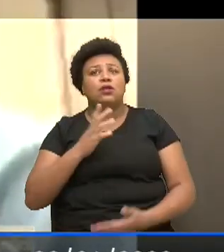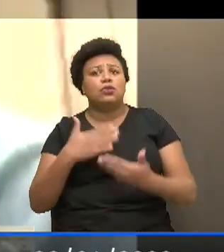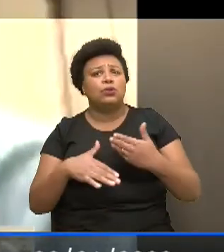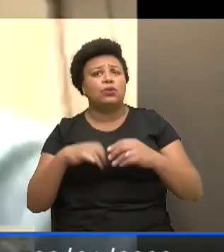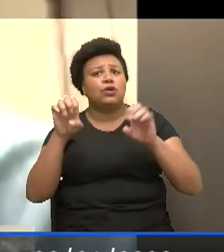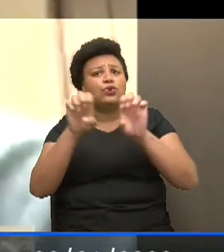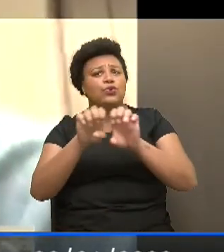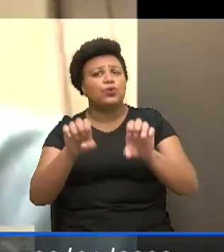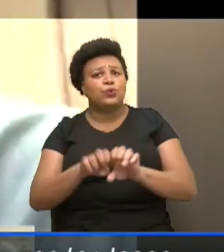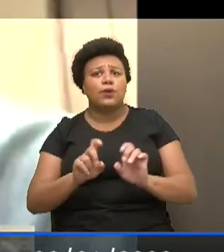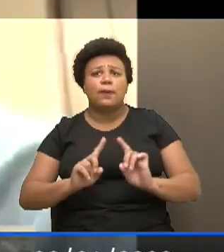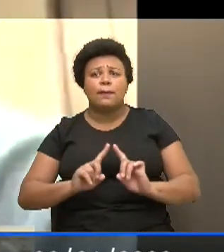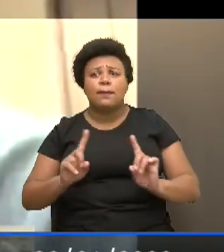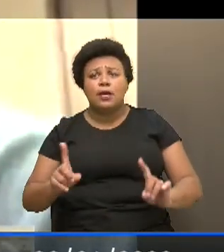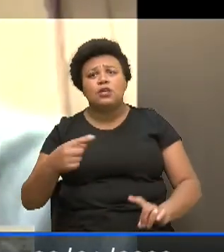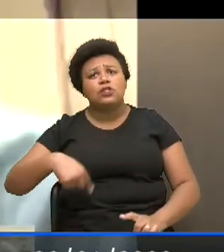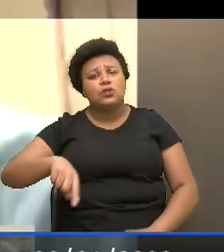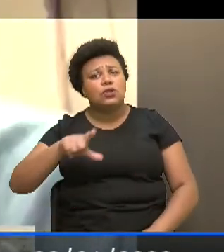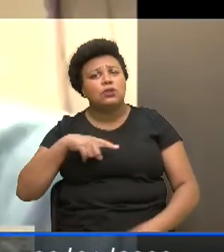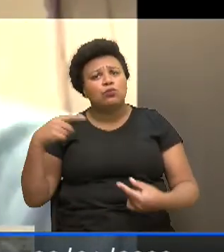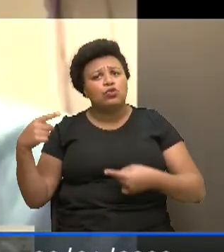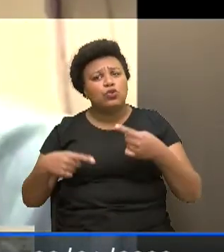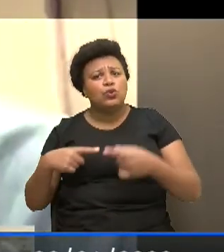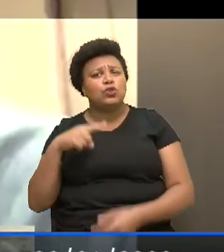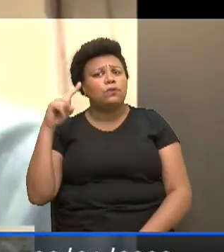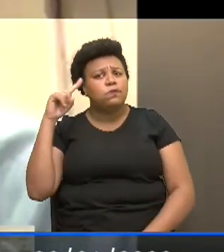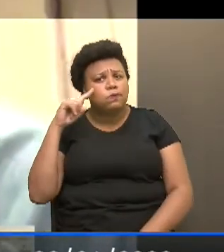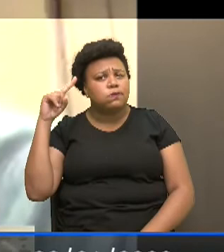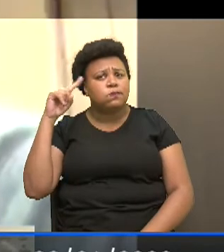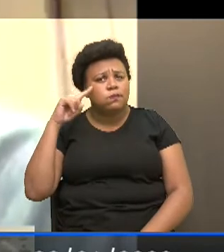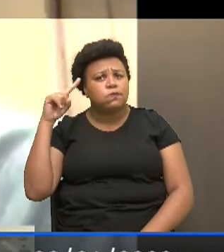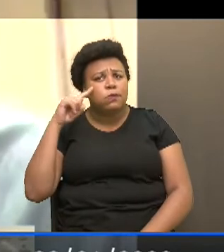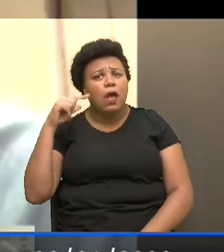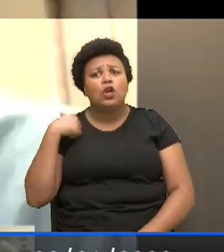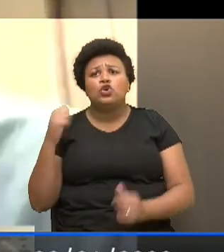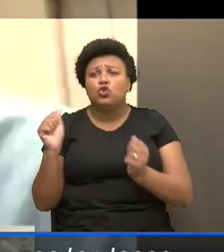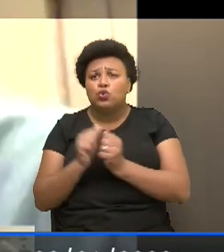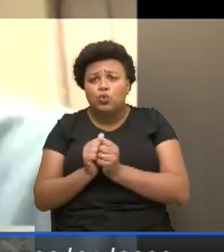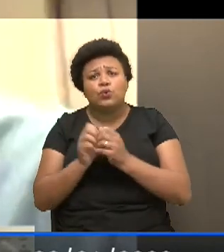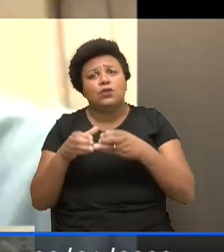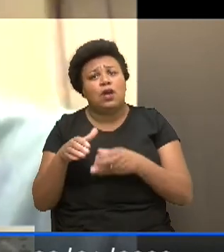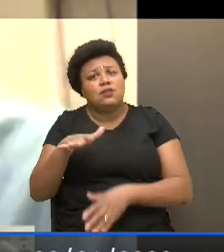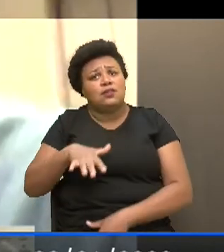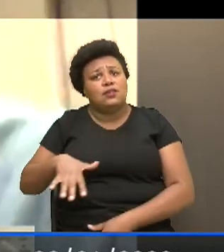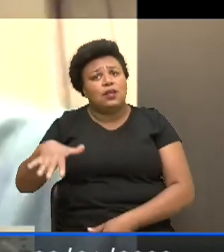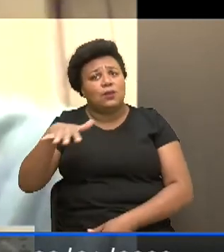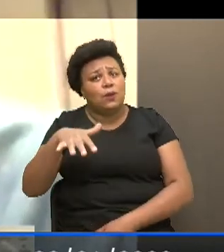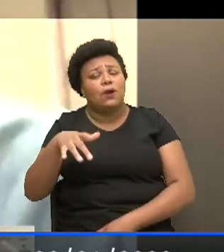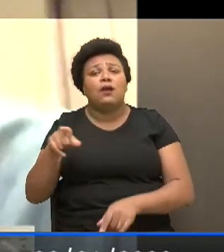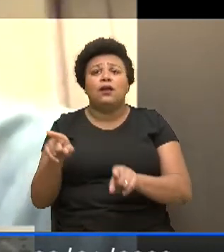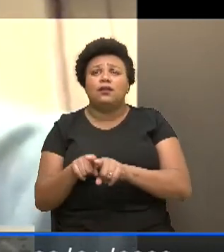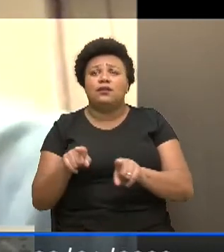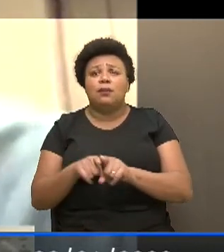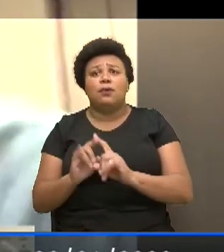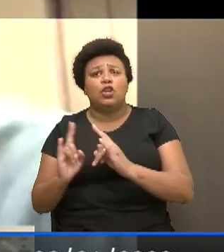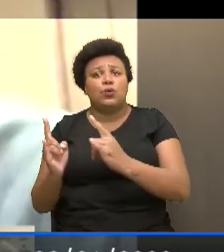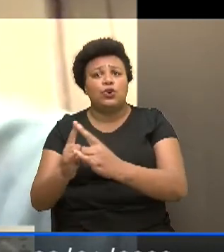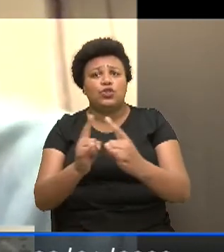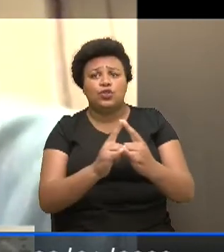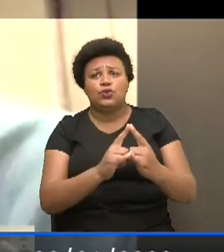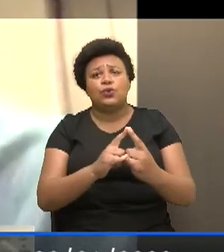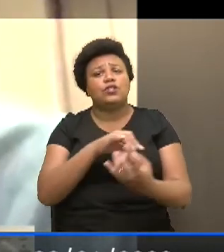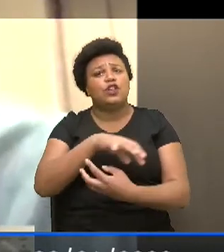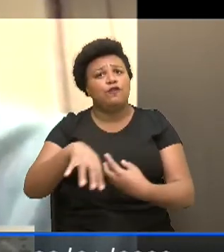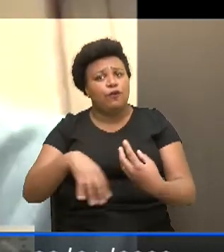né, mas nós temos discutido isso diariamente, inclusive com o setor, e também com os órgãos envolvidos